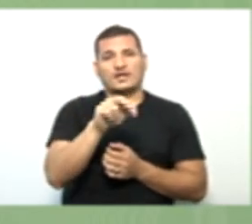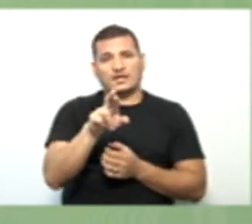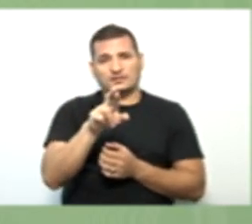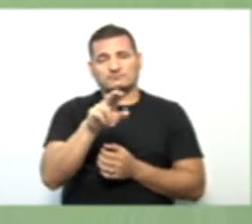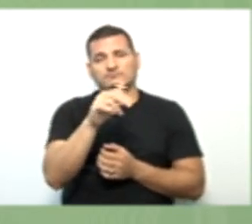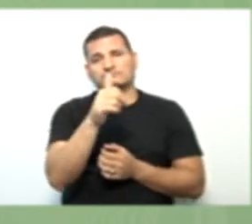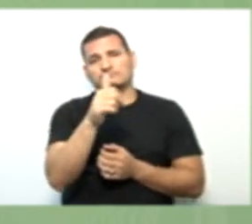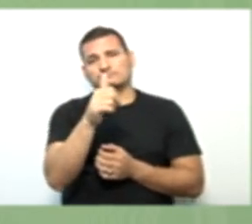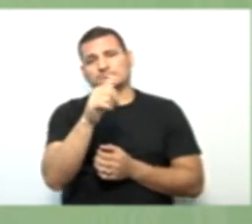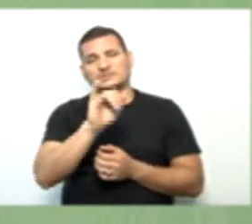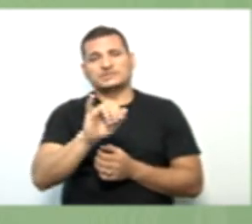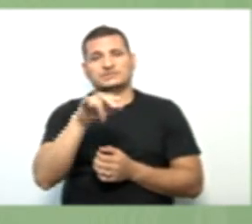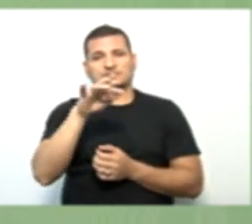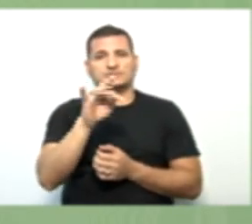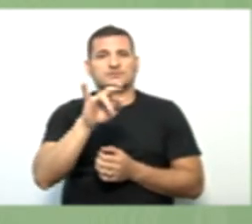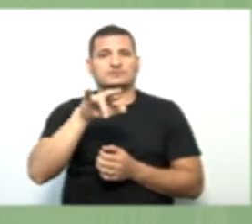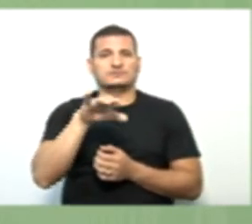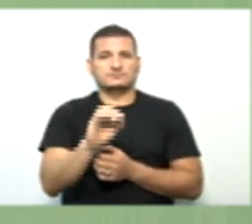inteira.